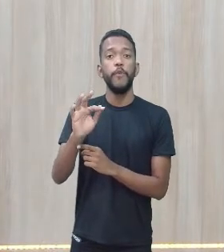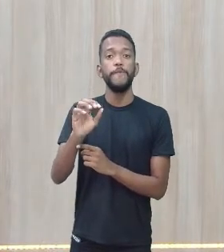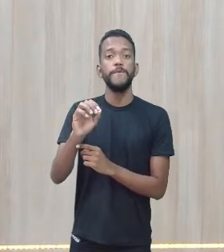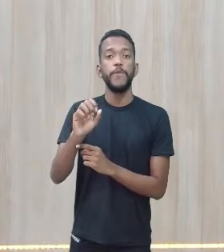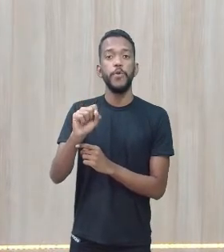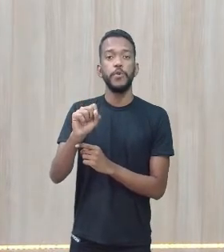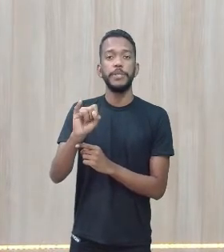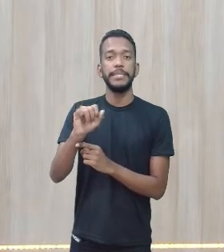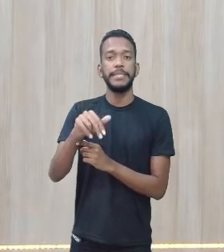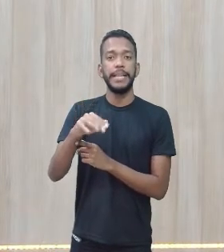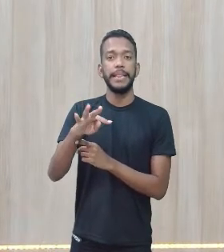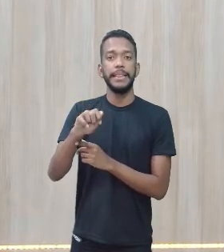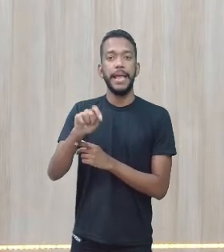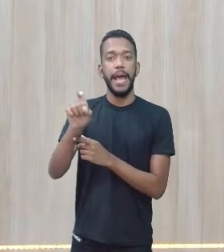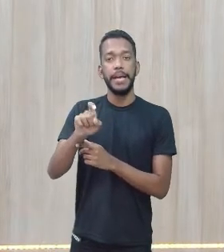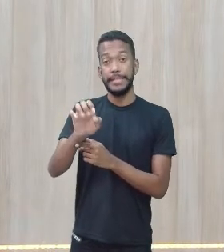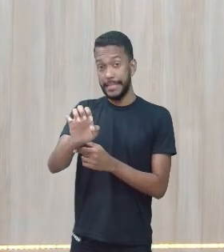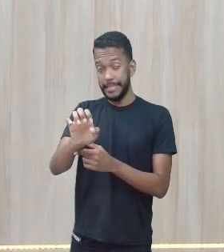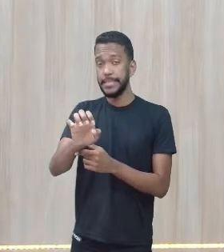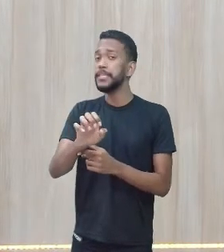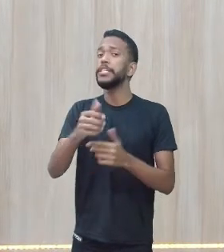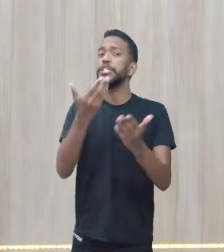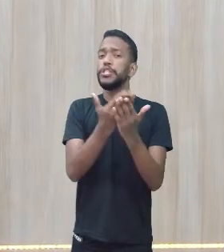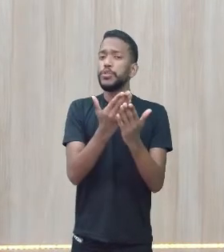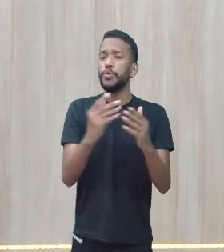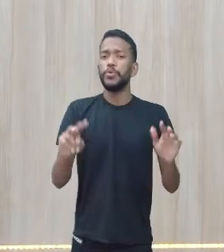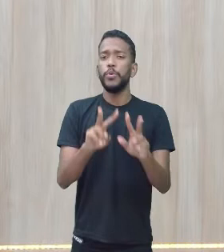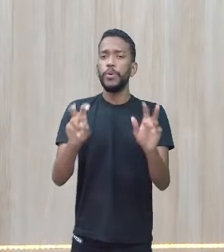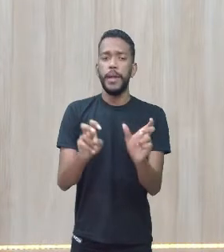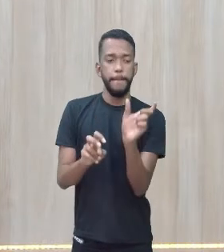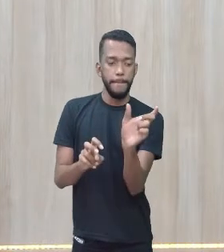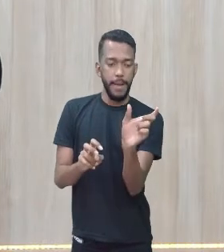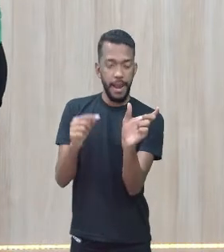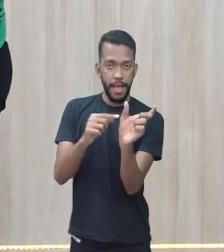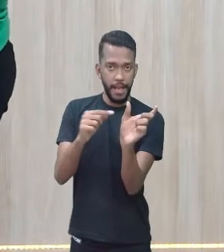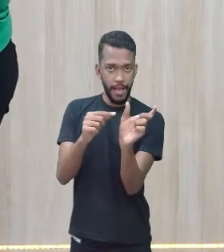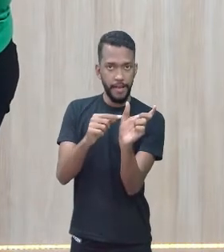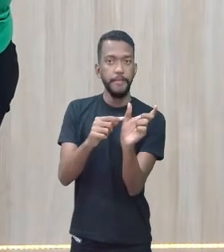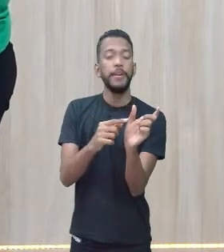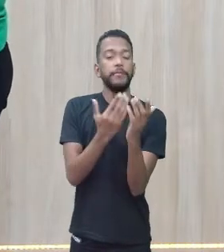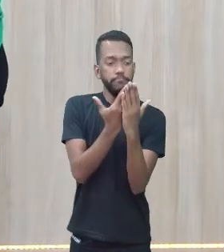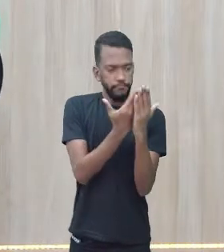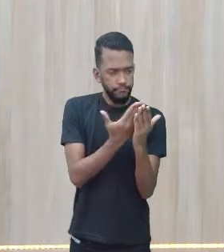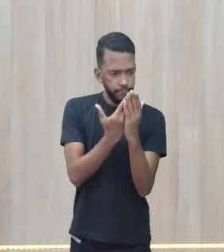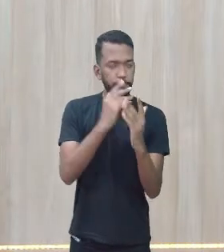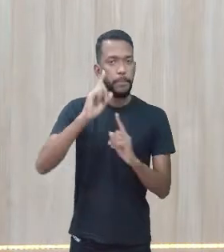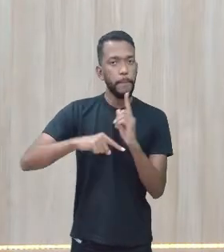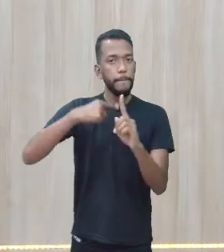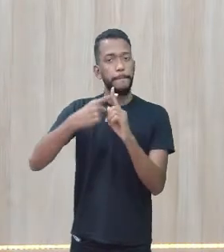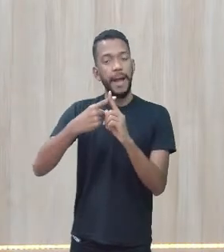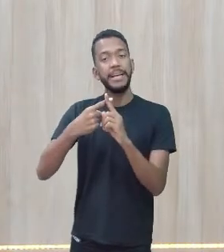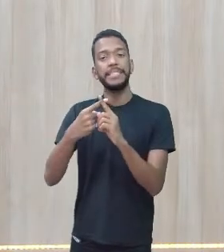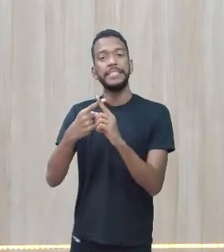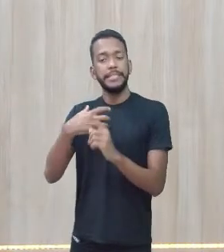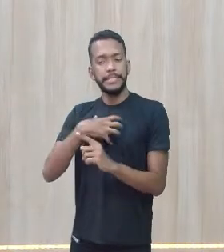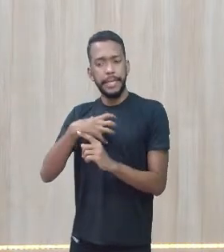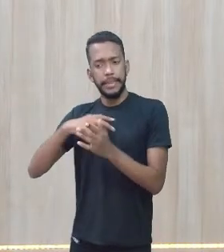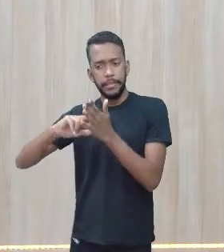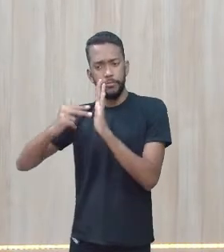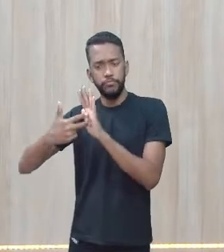da palavra e o sentido da palavra. Nós vamos detalhar para vocês esses aspectos na aula de